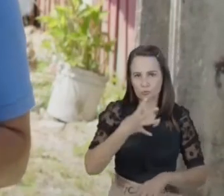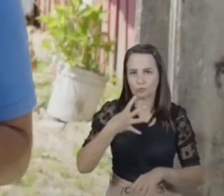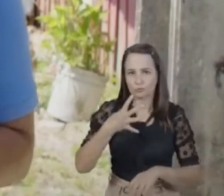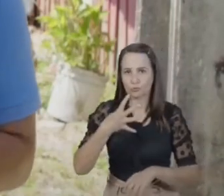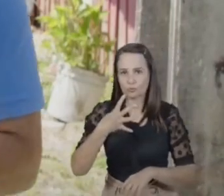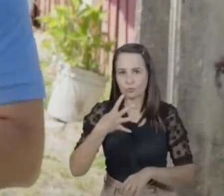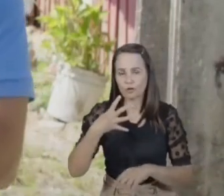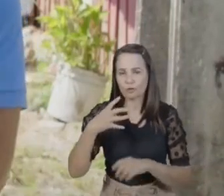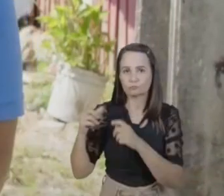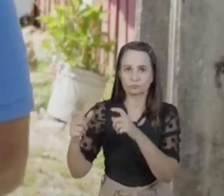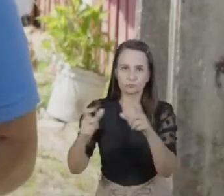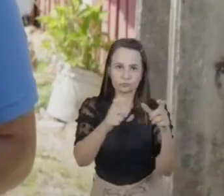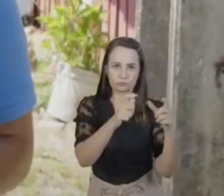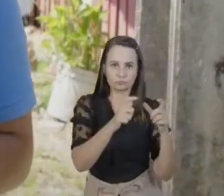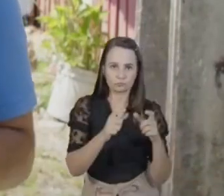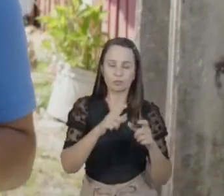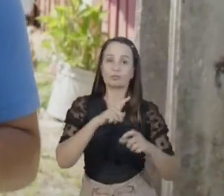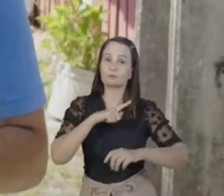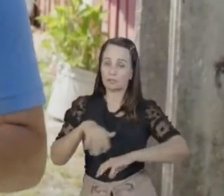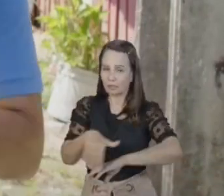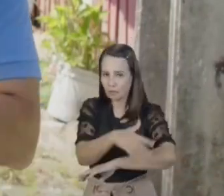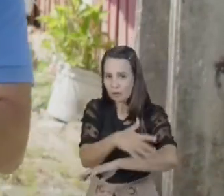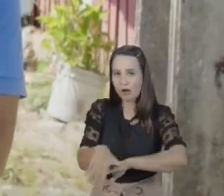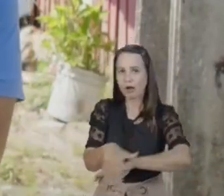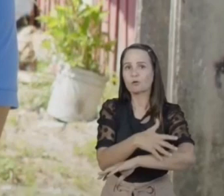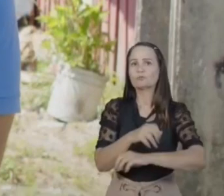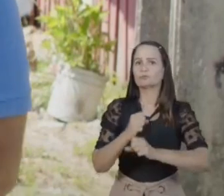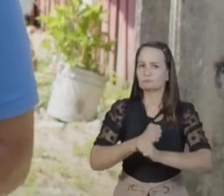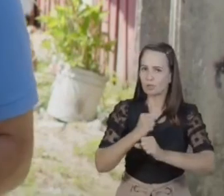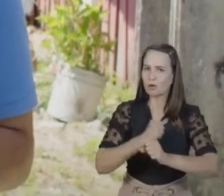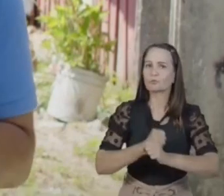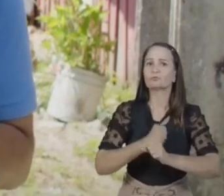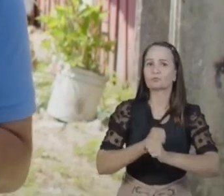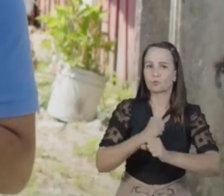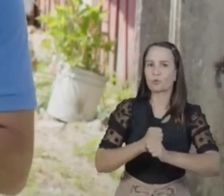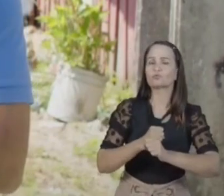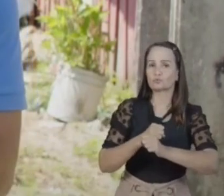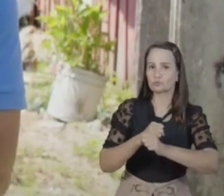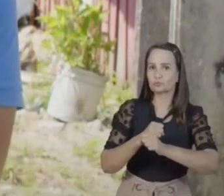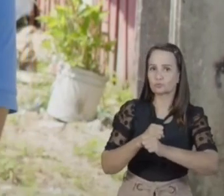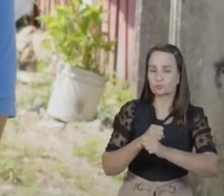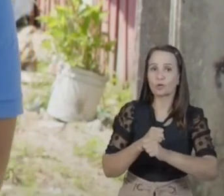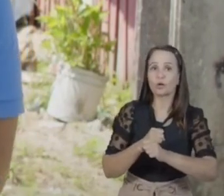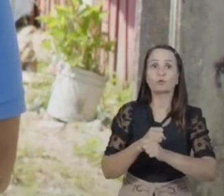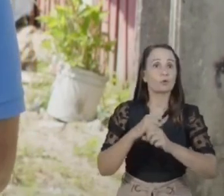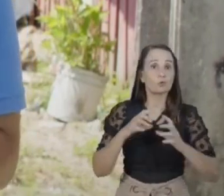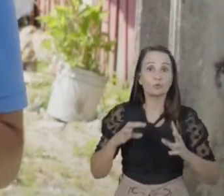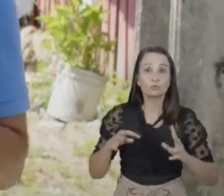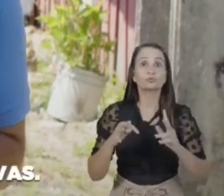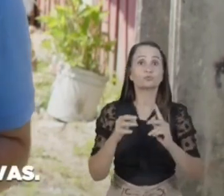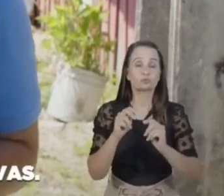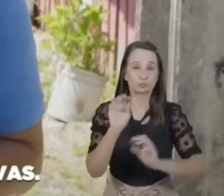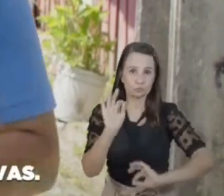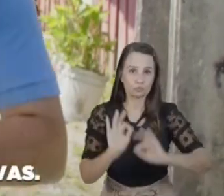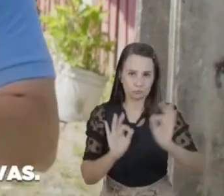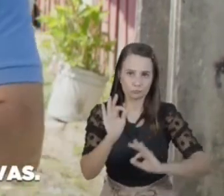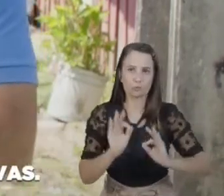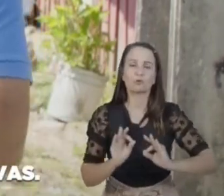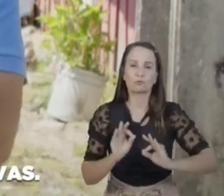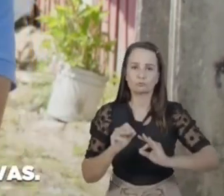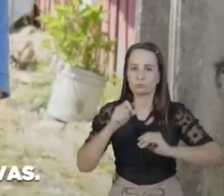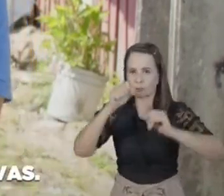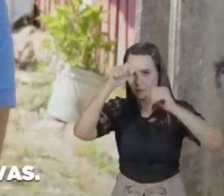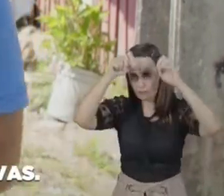nos quatro cantos do município, com obras de terraplanagem, construção de calçada, sarjeta, meio fio